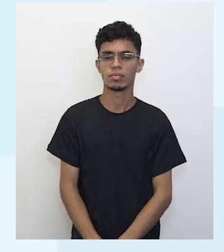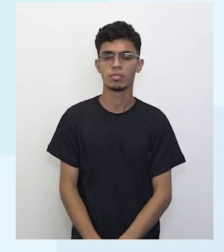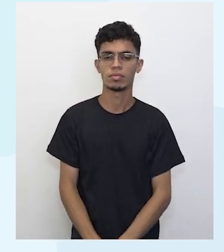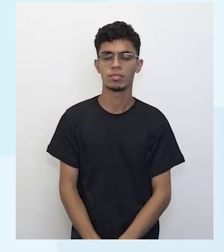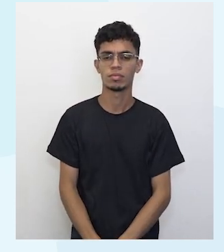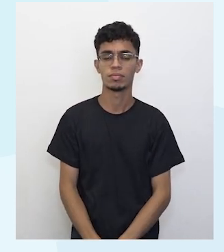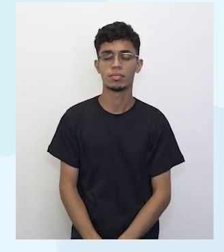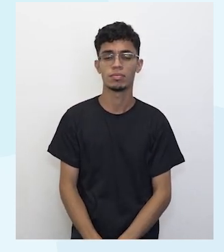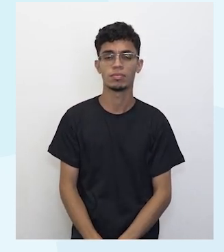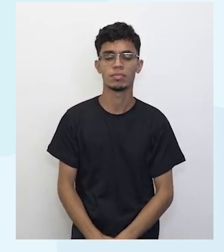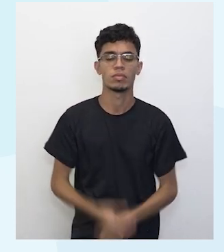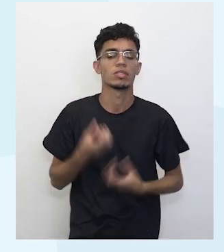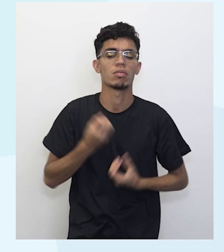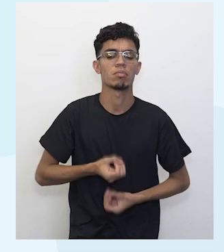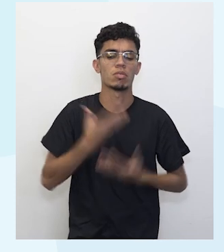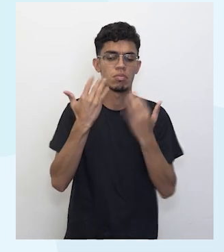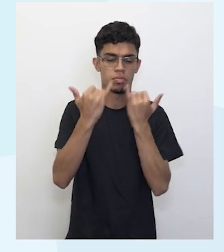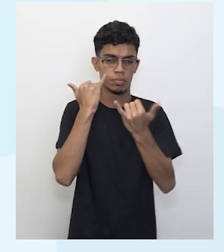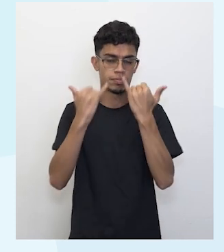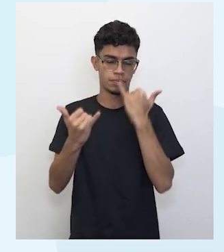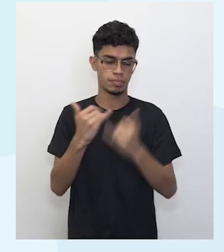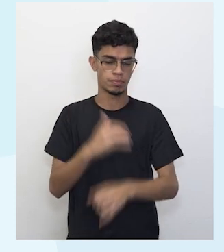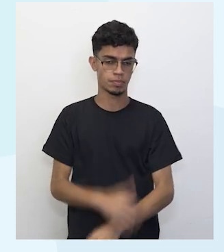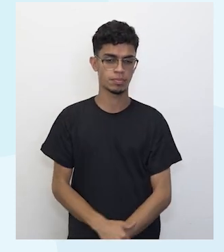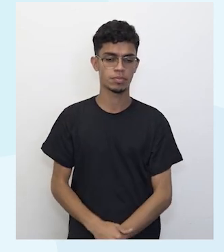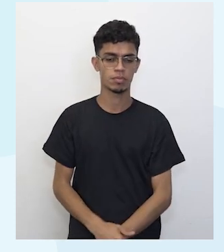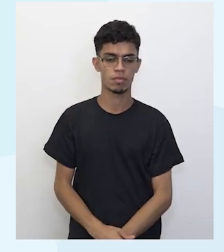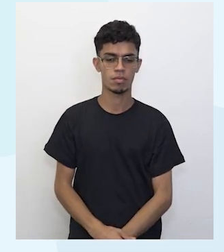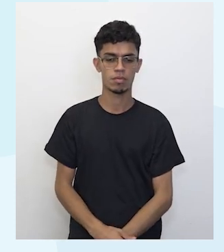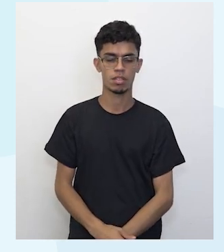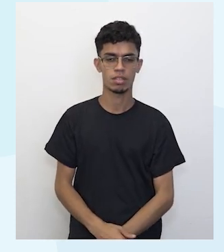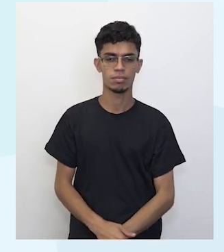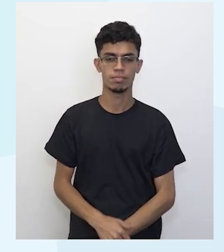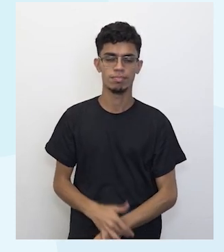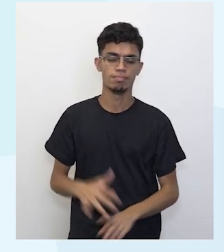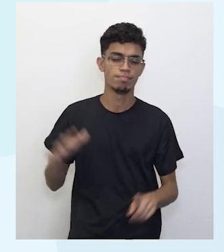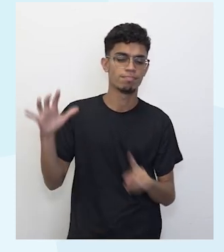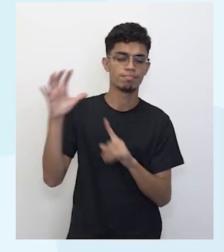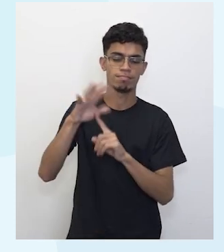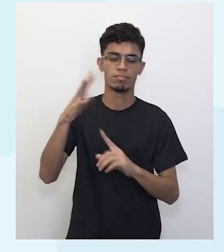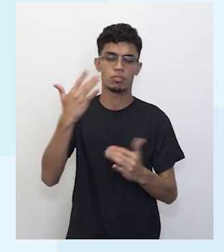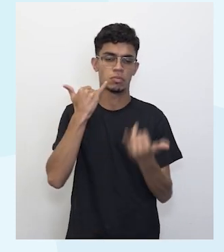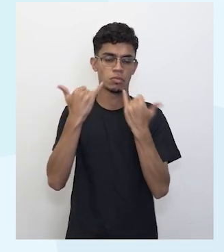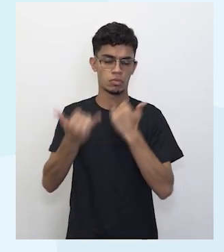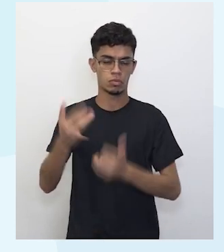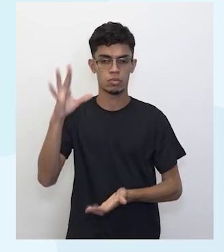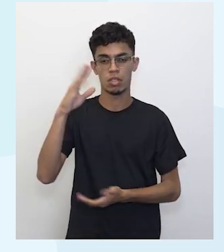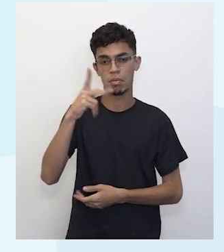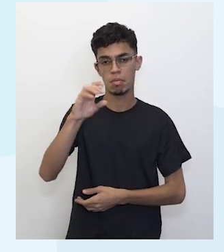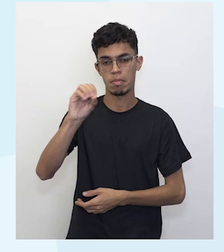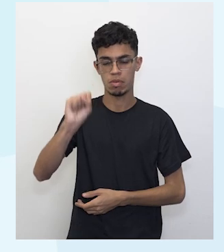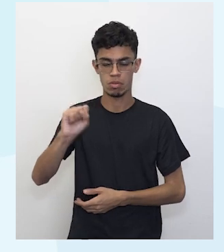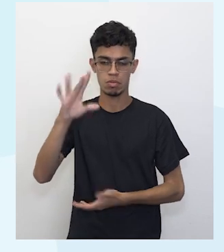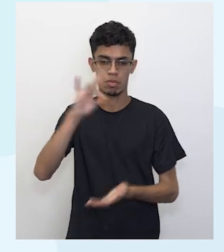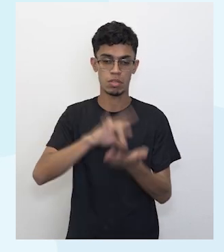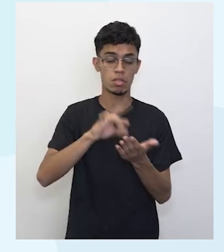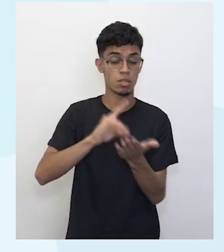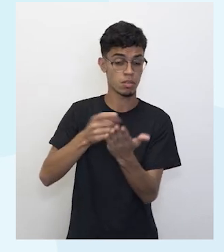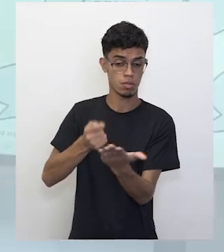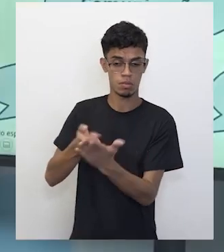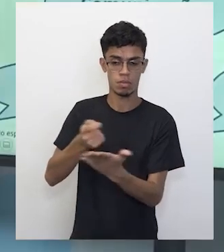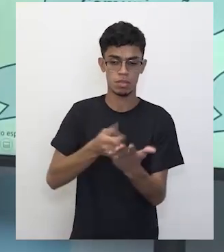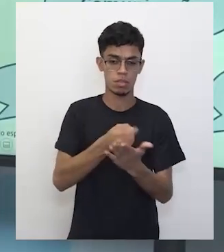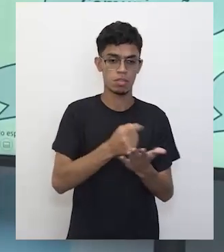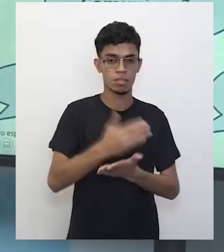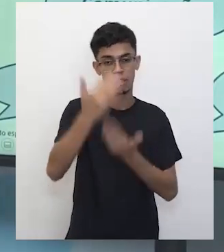da informação, da imparcialidade, da manipulação da informação, da pós-verdade e da fake news.